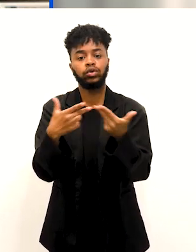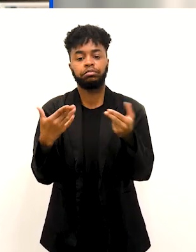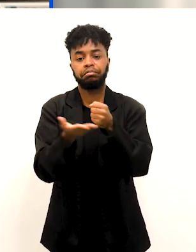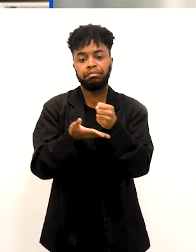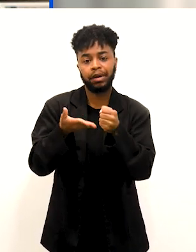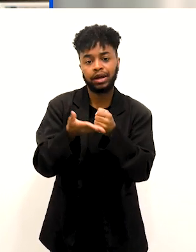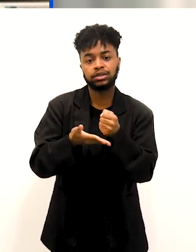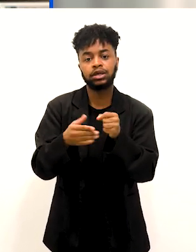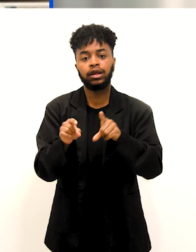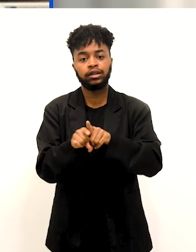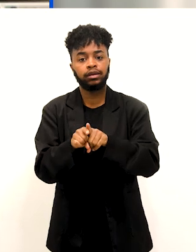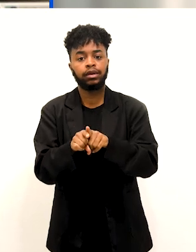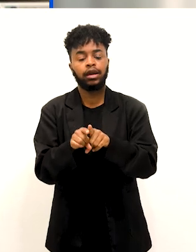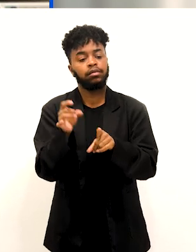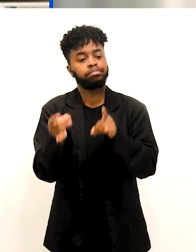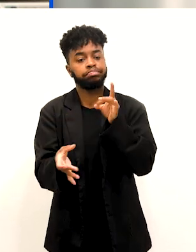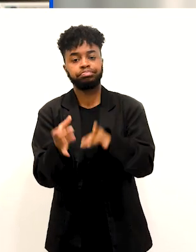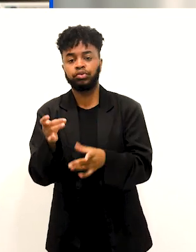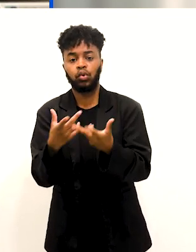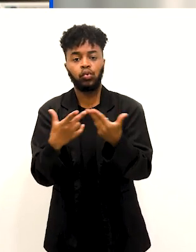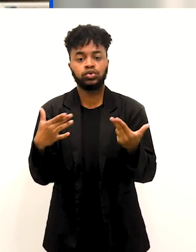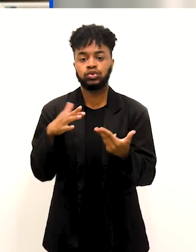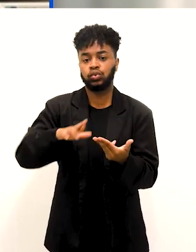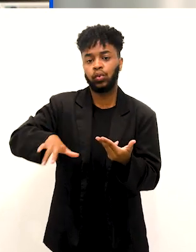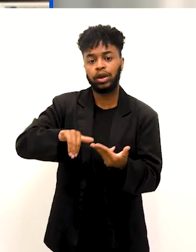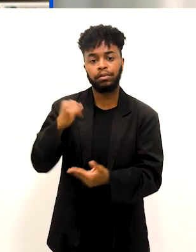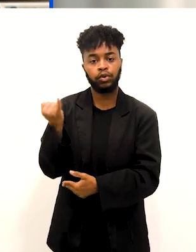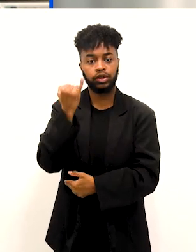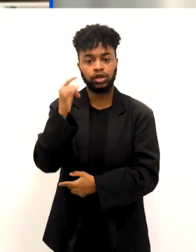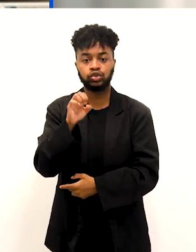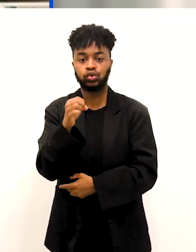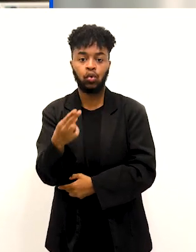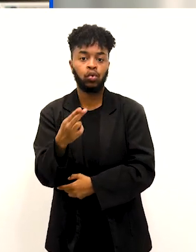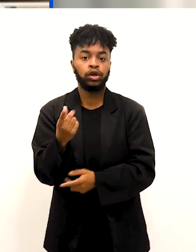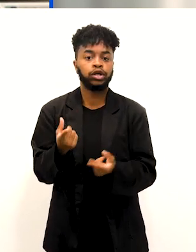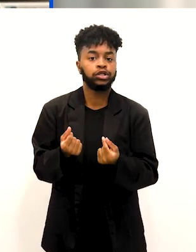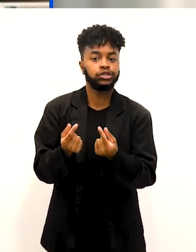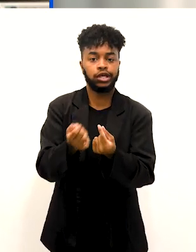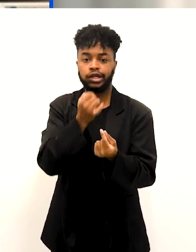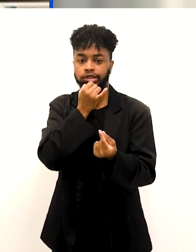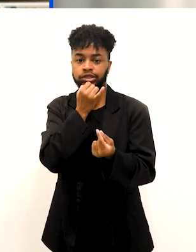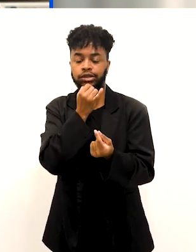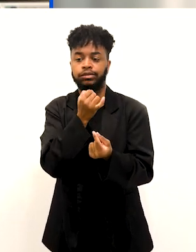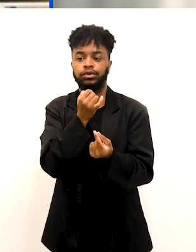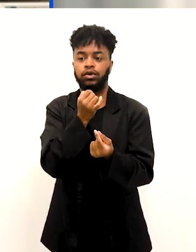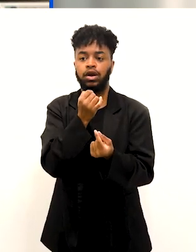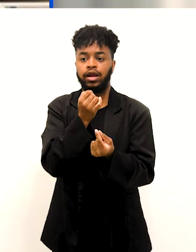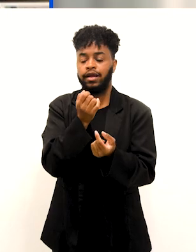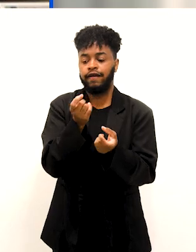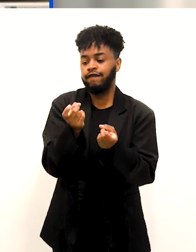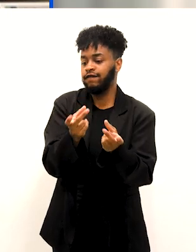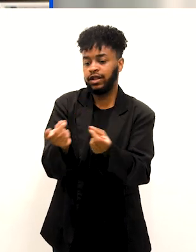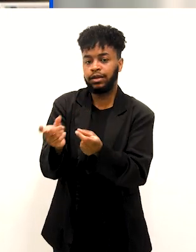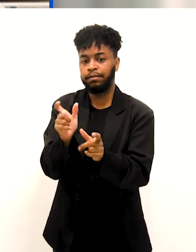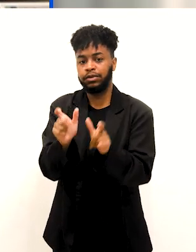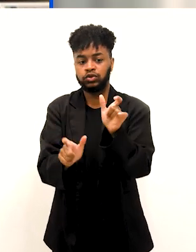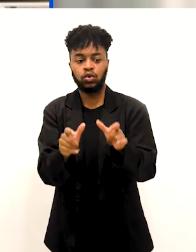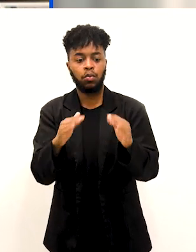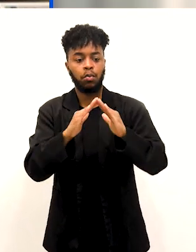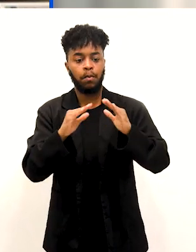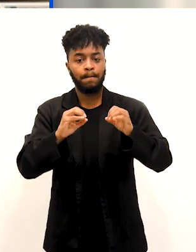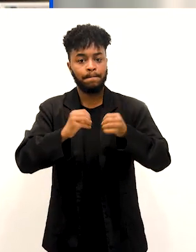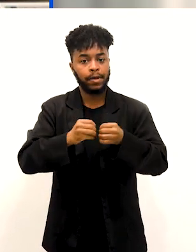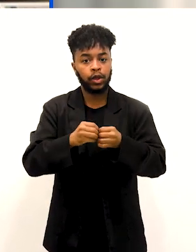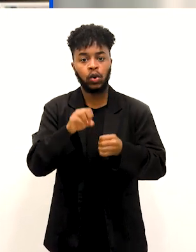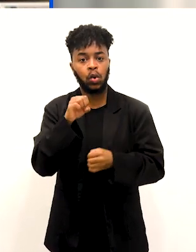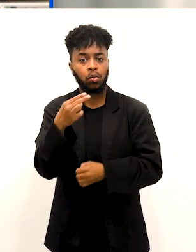o necessário, se desfazendo do que não é necessário, ou seja, fazendo dinheiro, mercados de segunda mão, vendendo para pessoas próximas. Olha, não vou